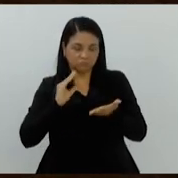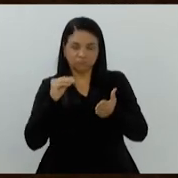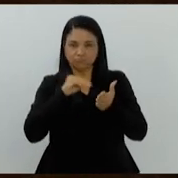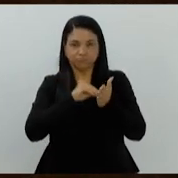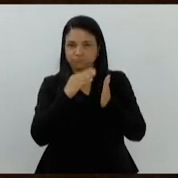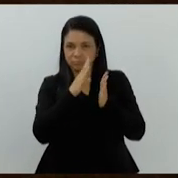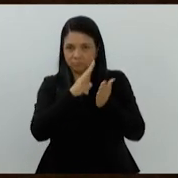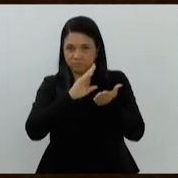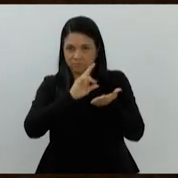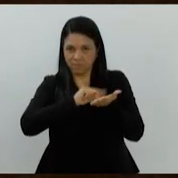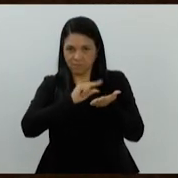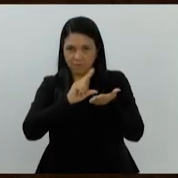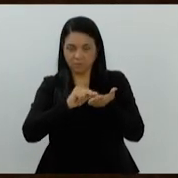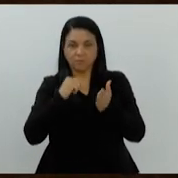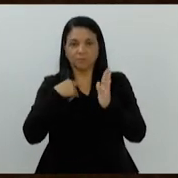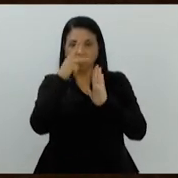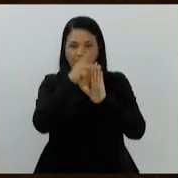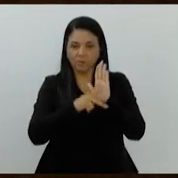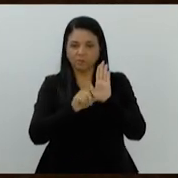projetos, número